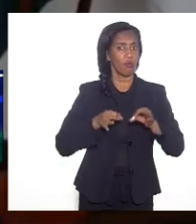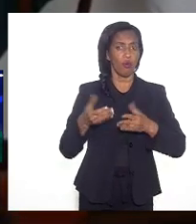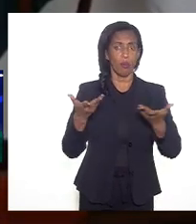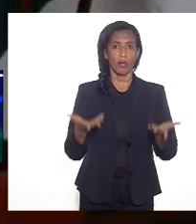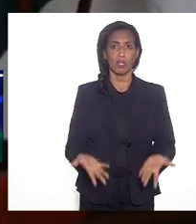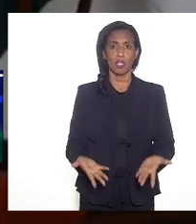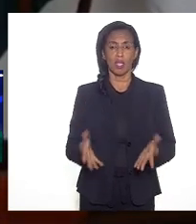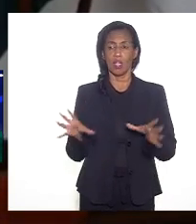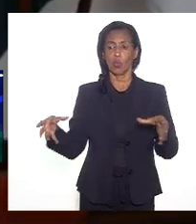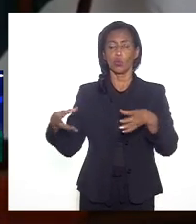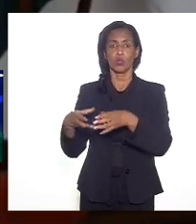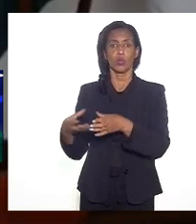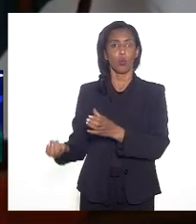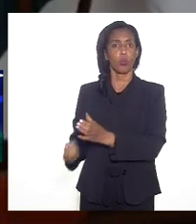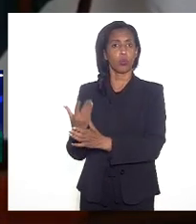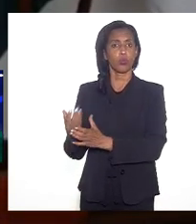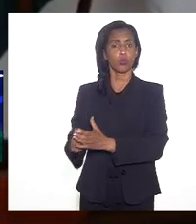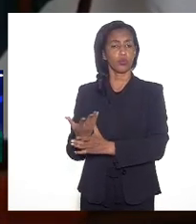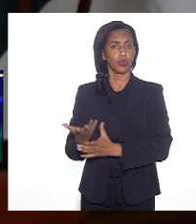para o setor produtivo.